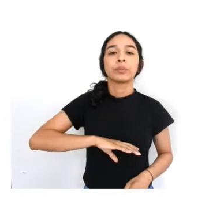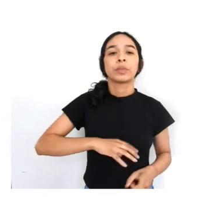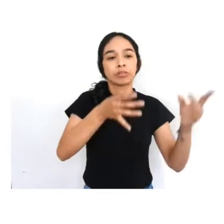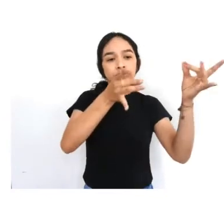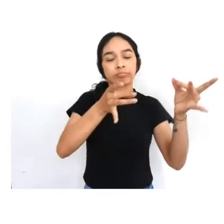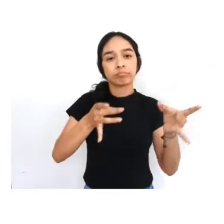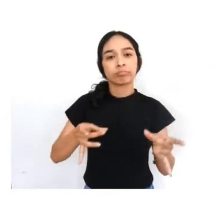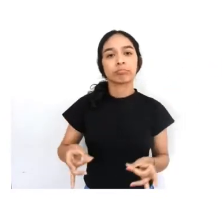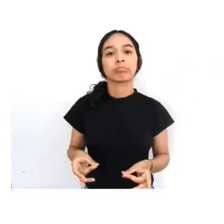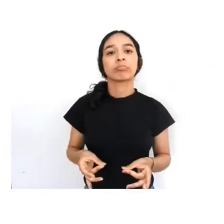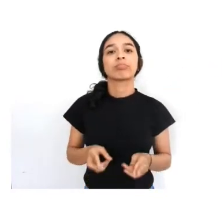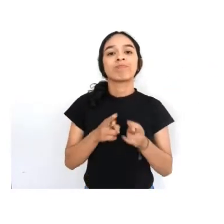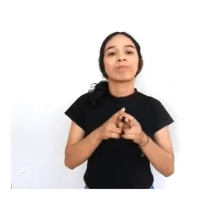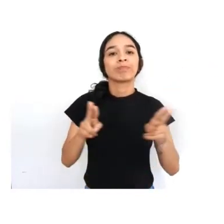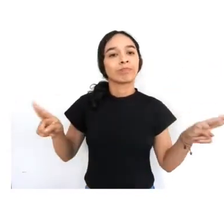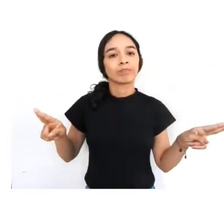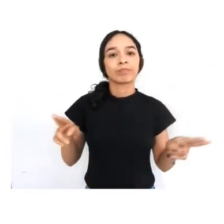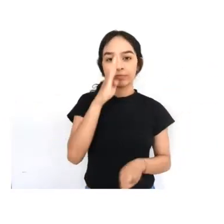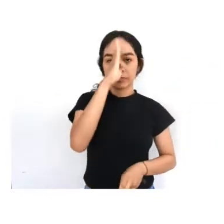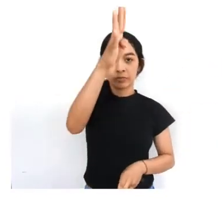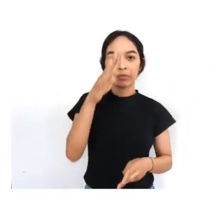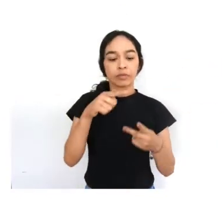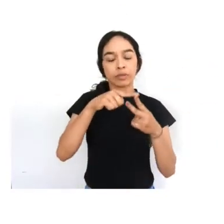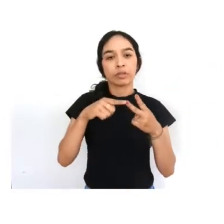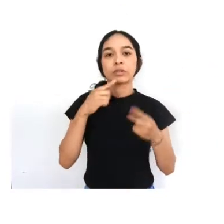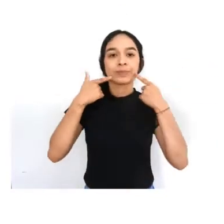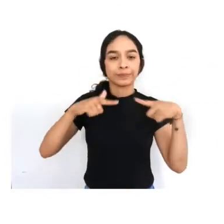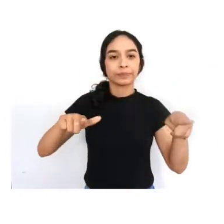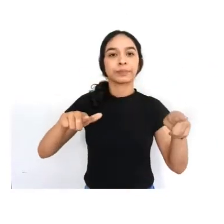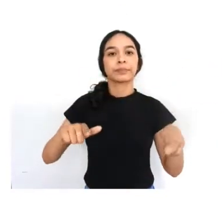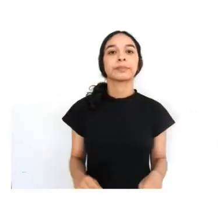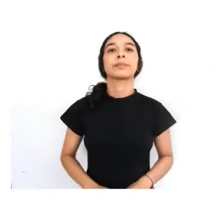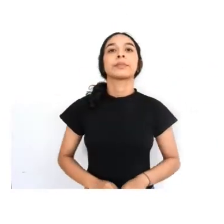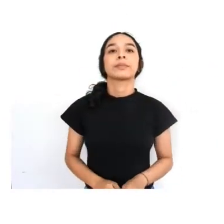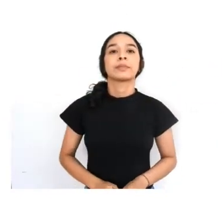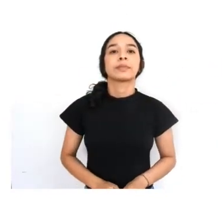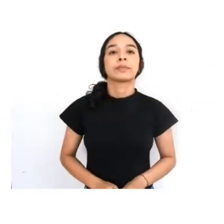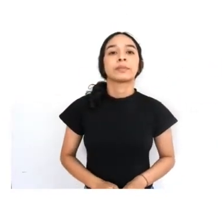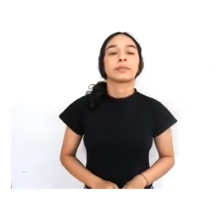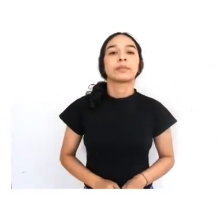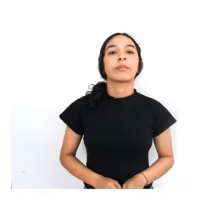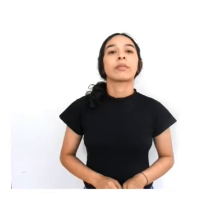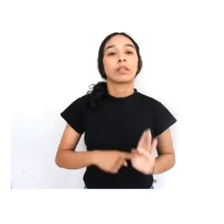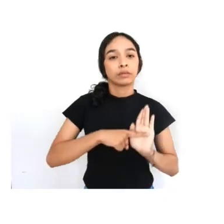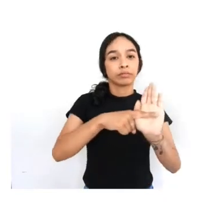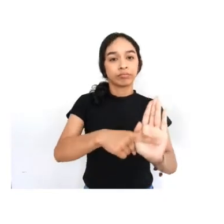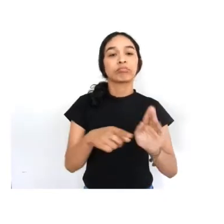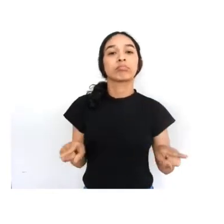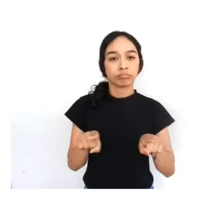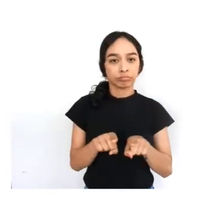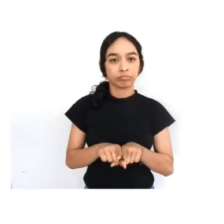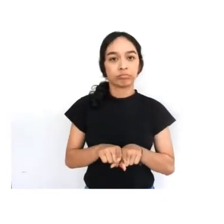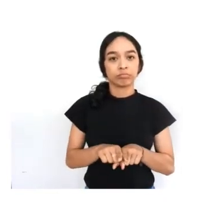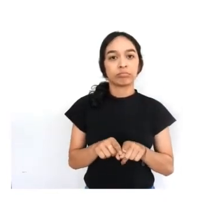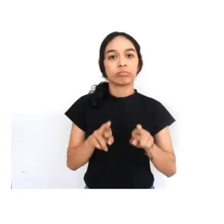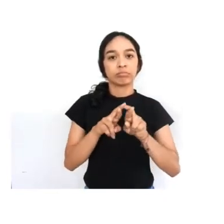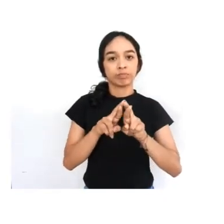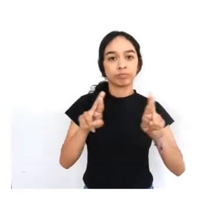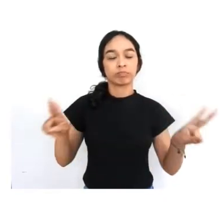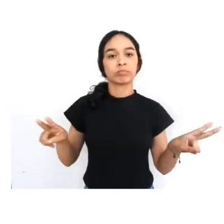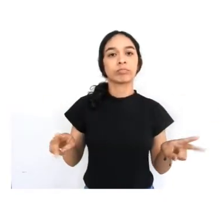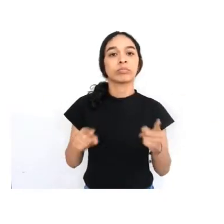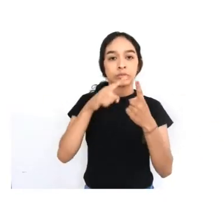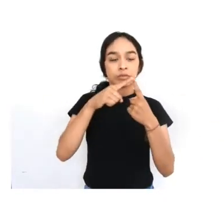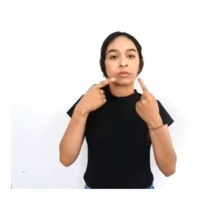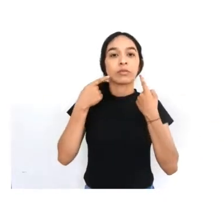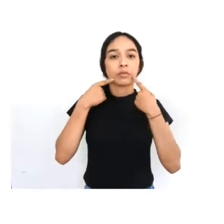O português é analítico. Aqui reside a principal diferença entre as duas. E vamos mostrar aqui também